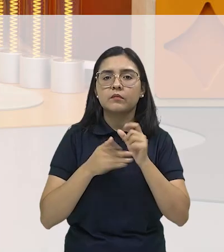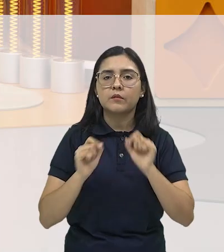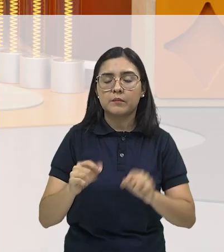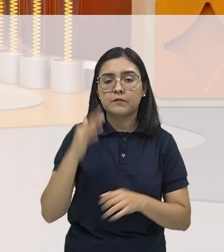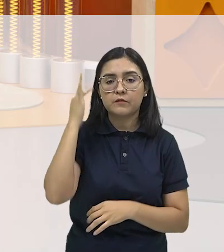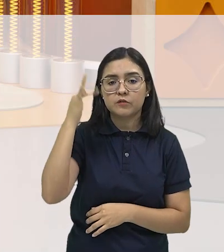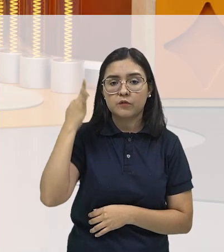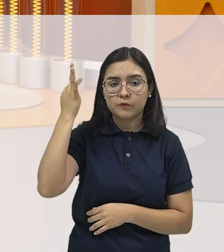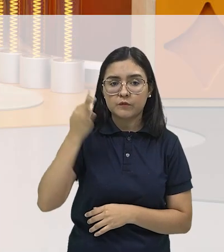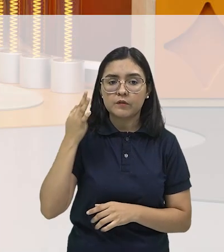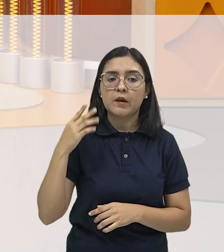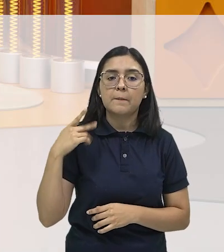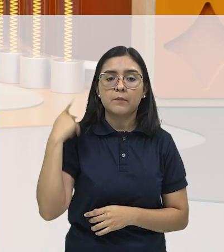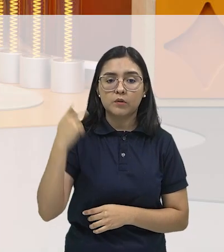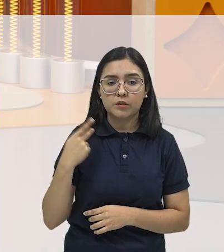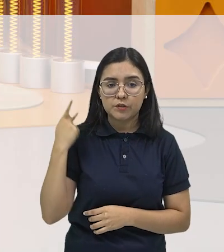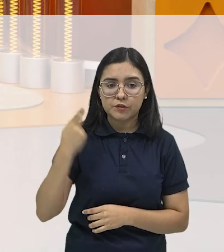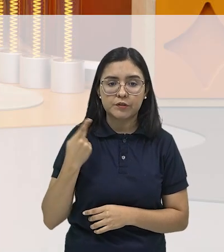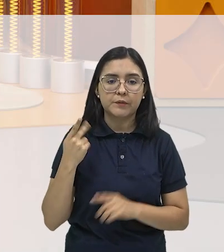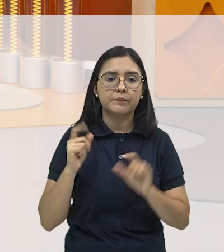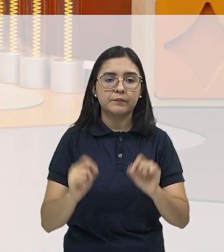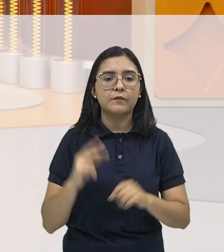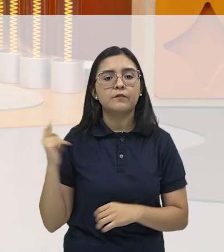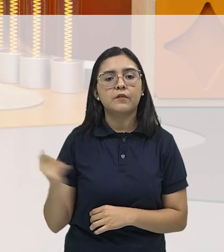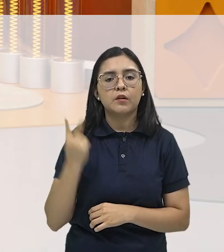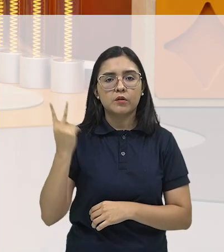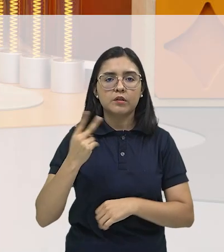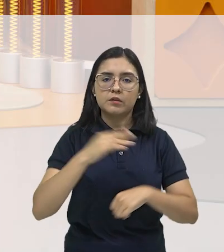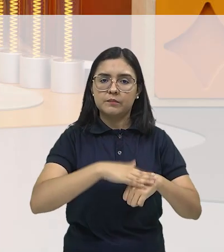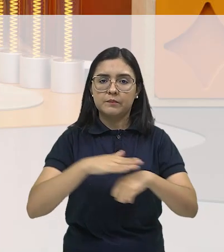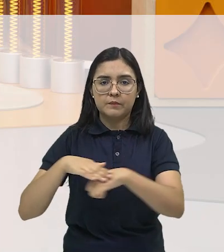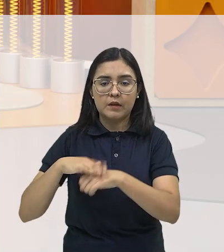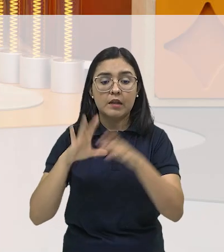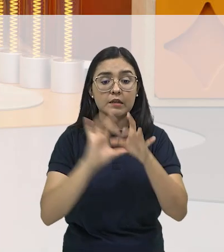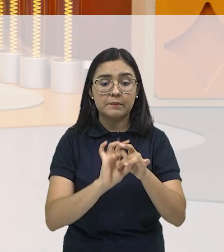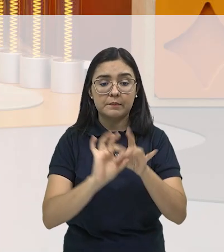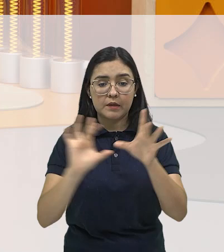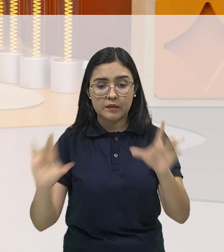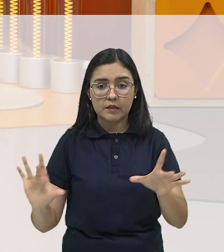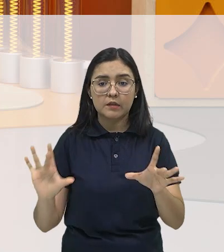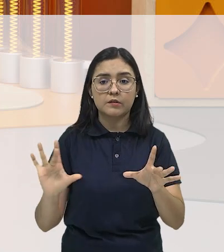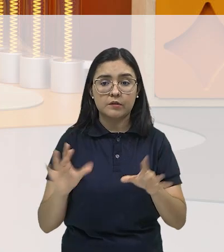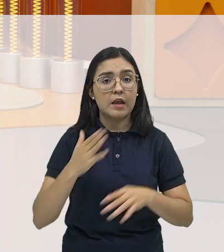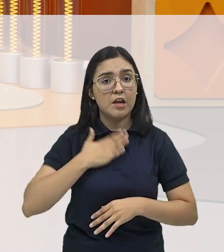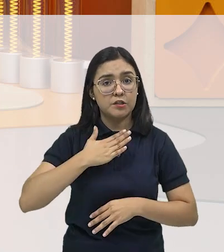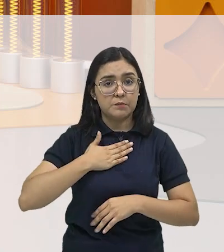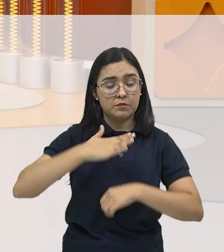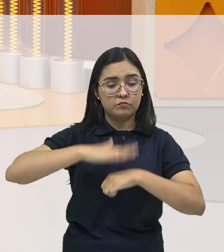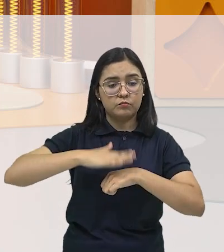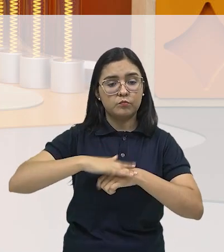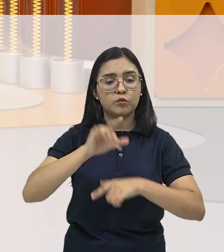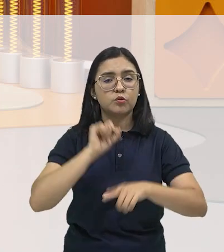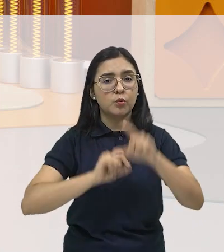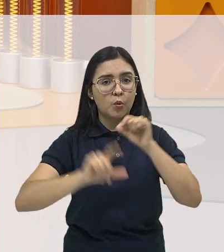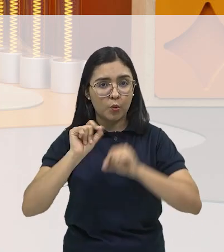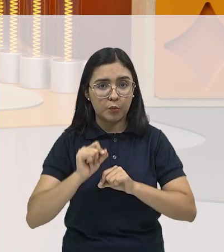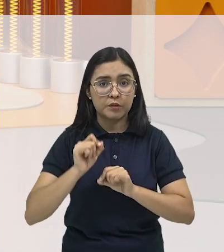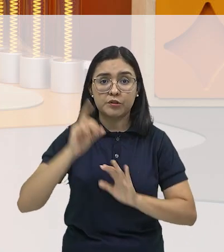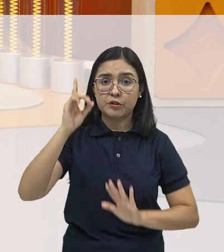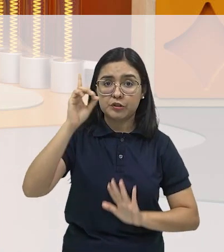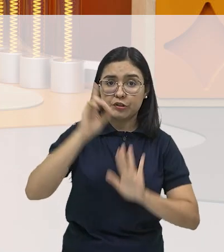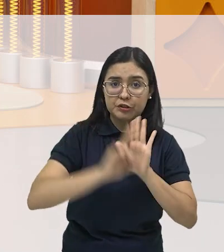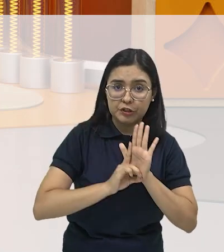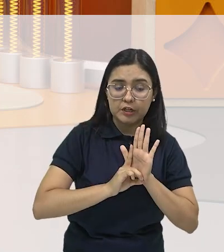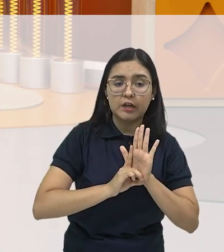uma filosofia política que valoriza a liberdade individual, ou seja, as minhas escolhas, os